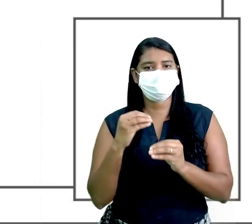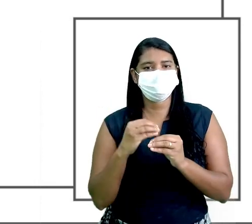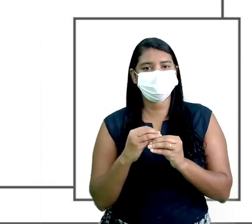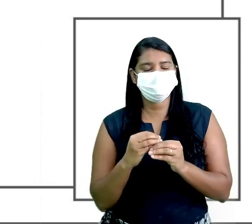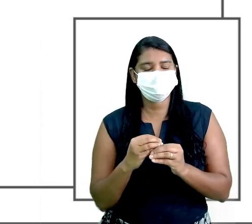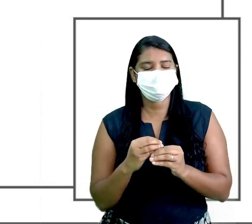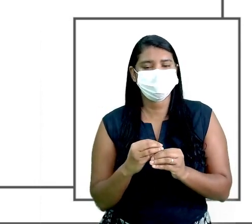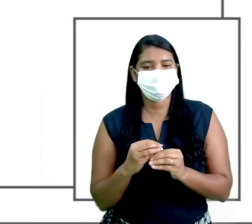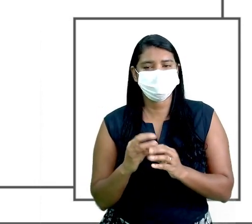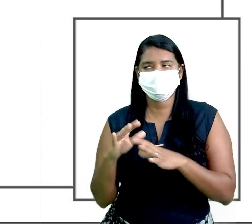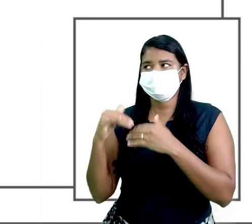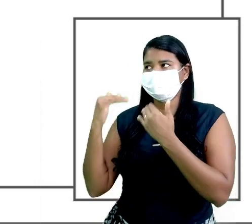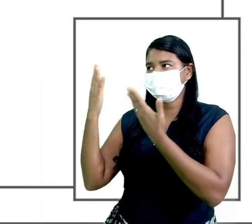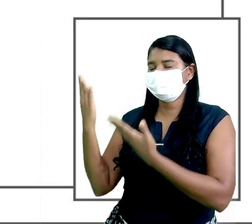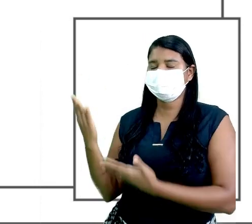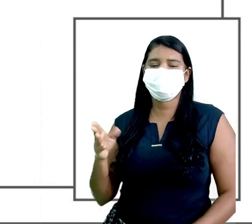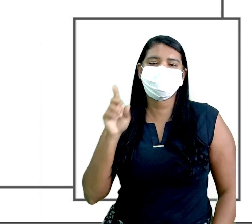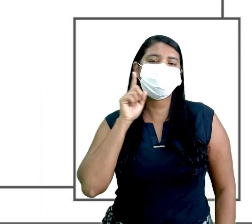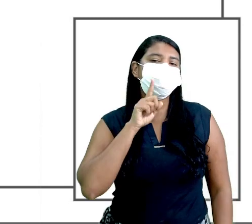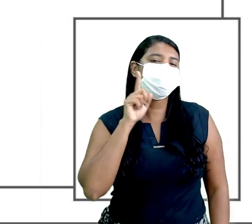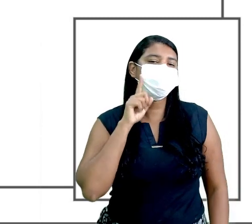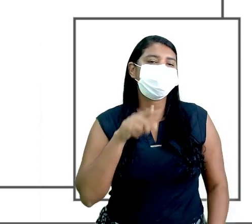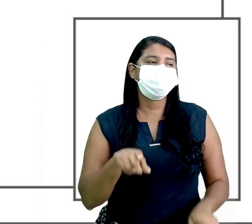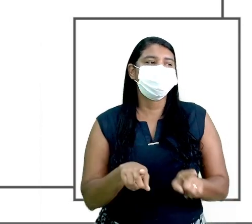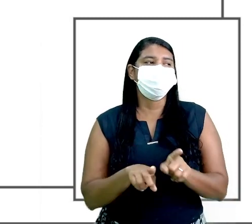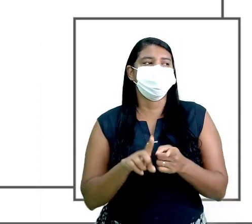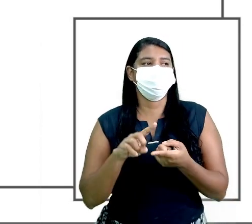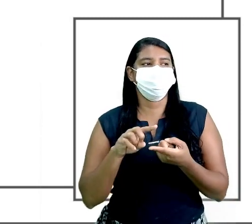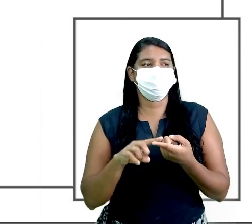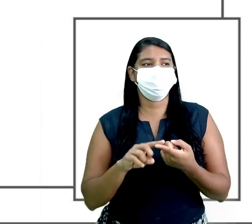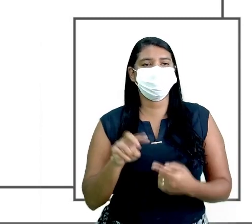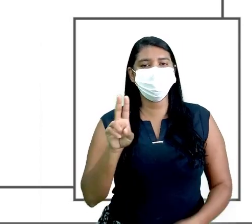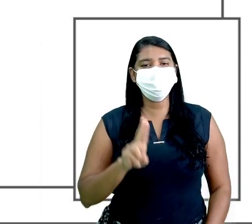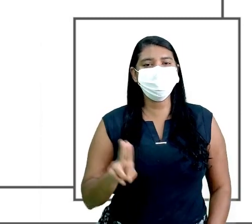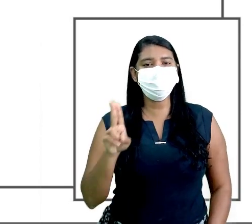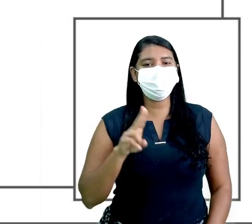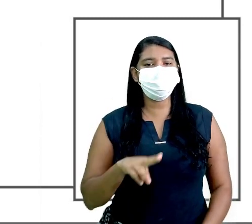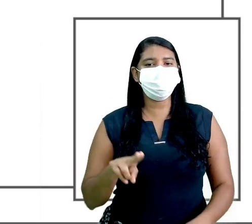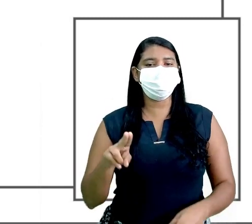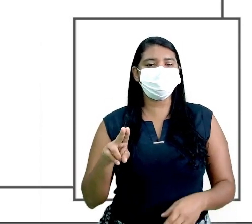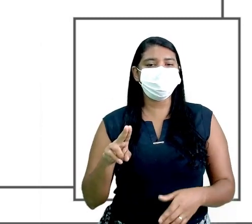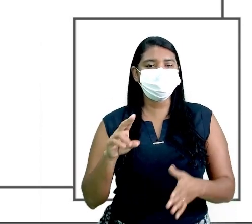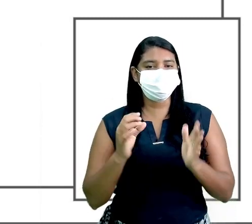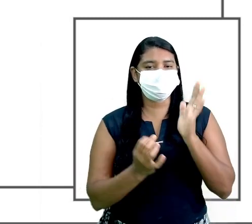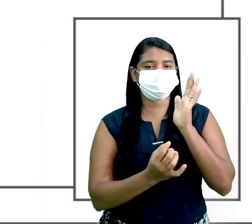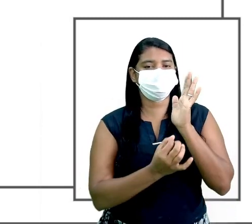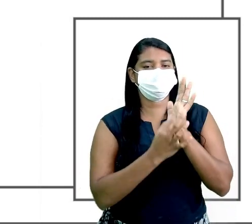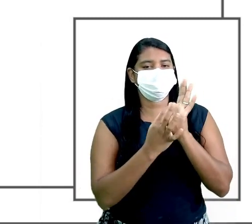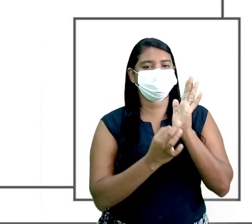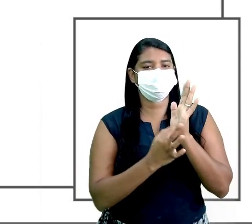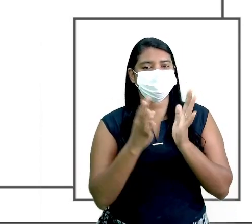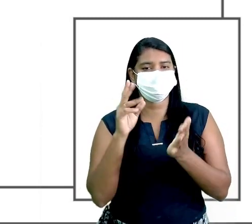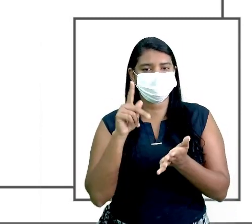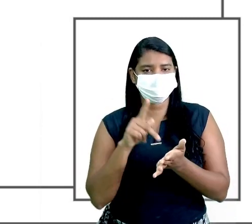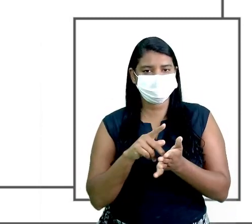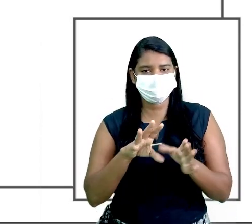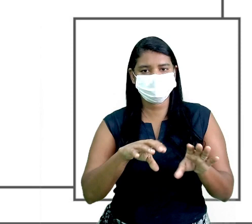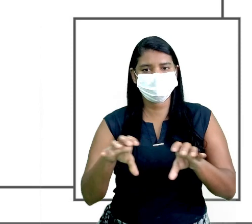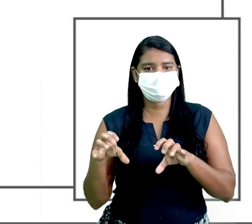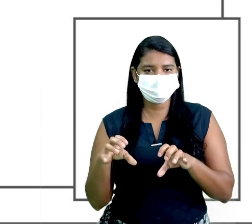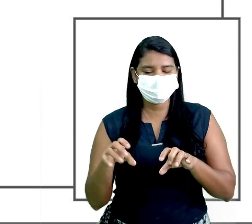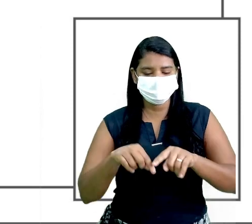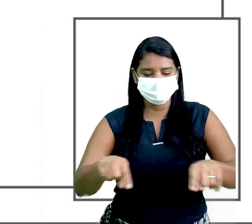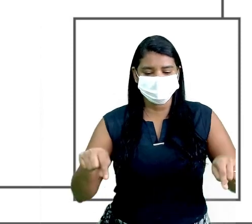van der Rohe, né, nos Estados Unidos. Então a gente tem o uso do concreto, o uso do vidro, né, espaços